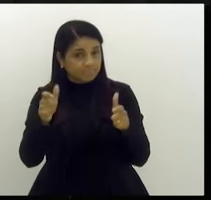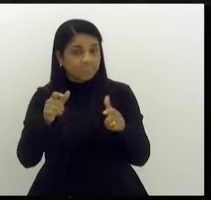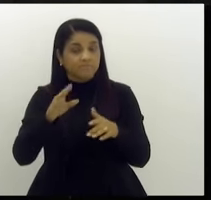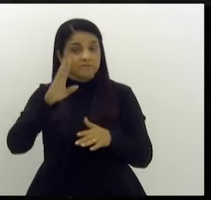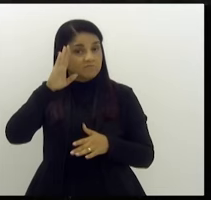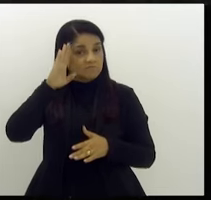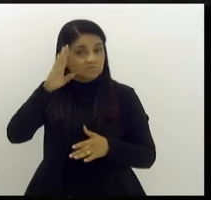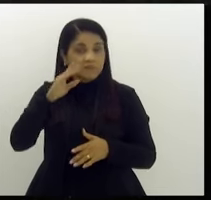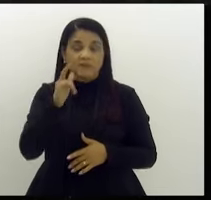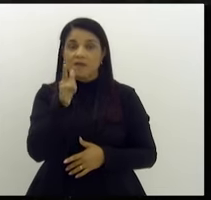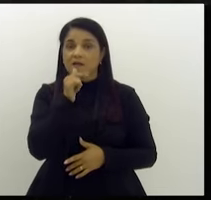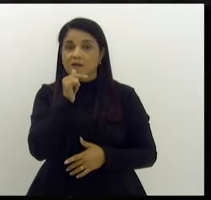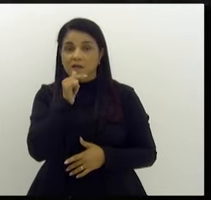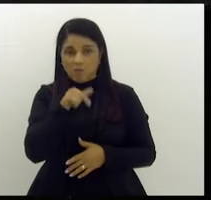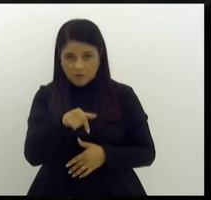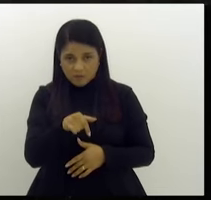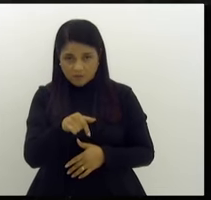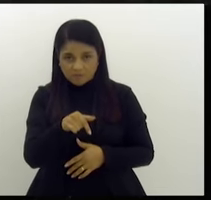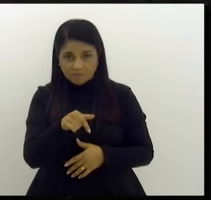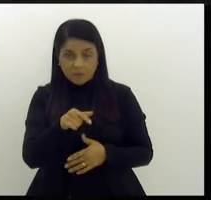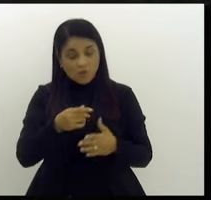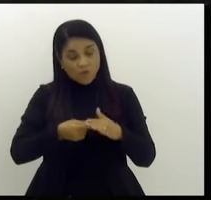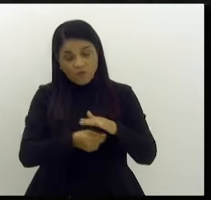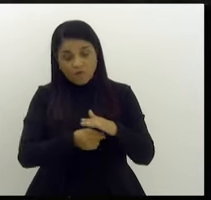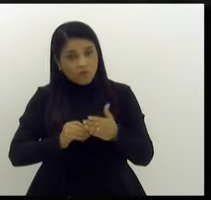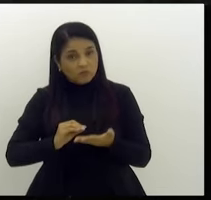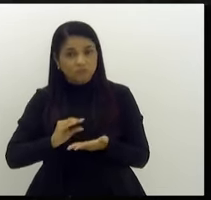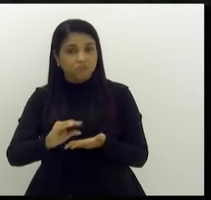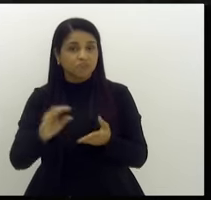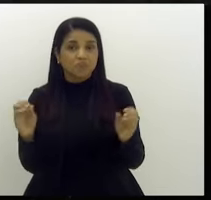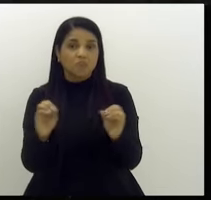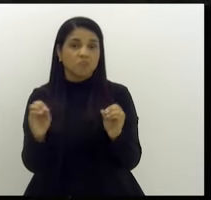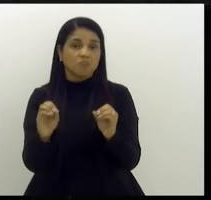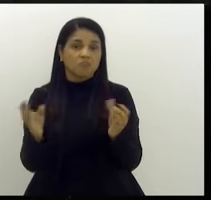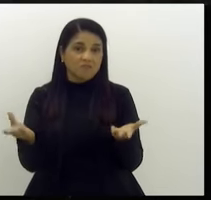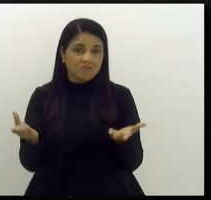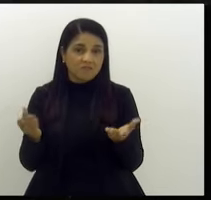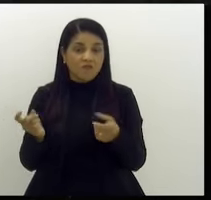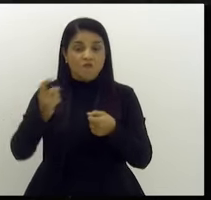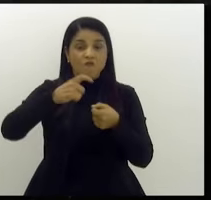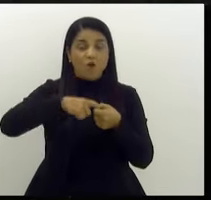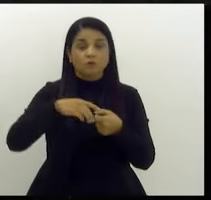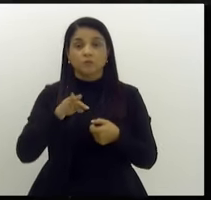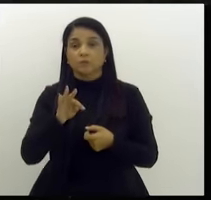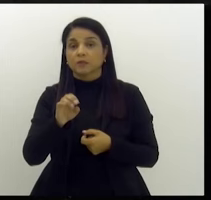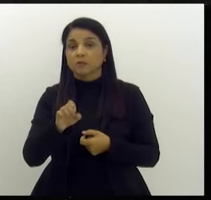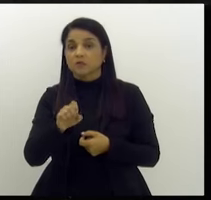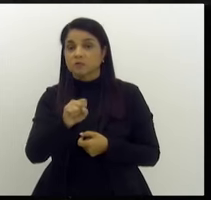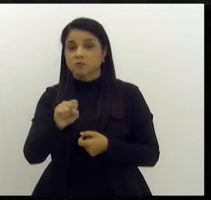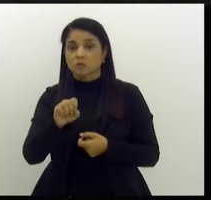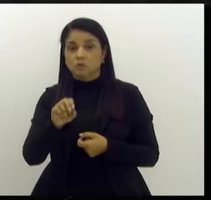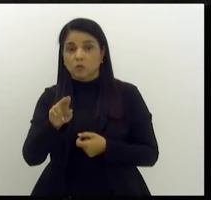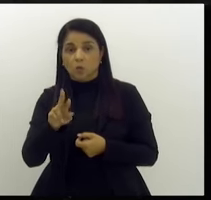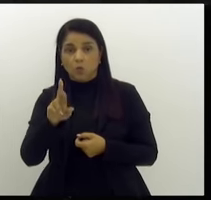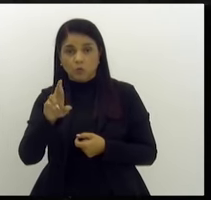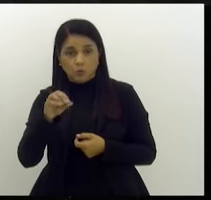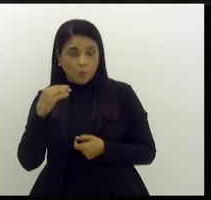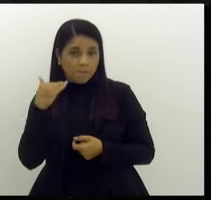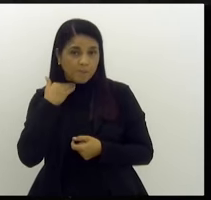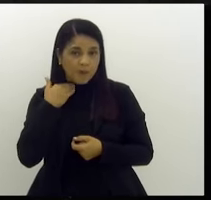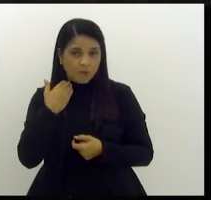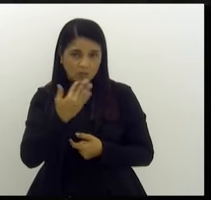à água esse fundo pode não ser mais usado para isso e pode voltar pro tesouro então você valenciano que